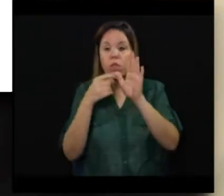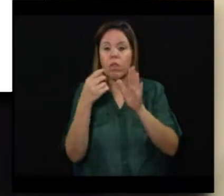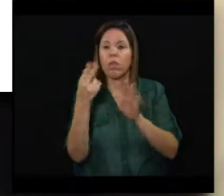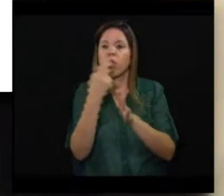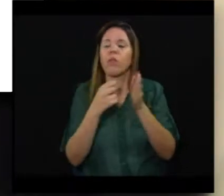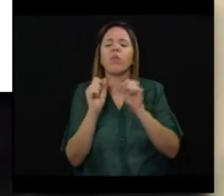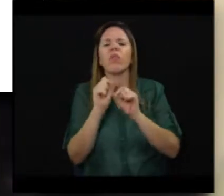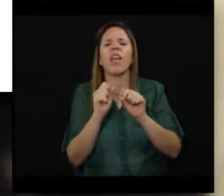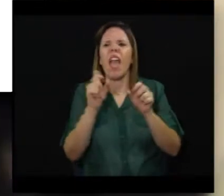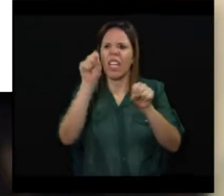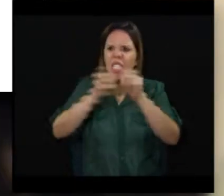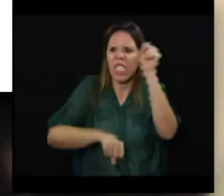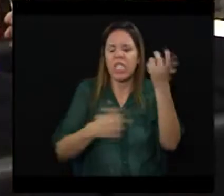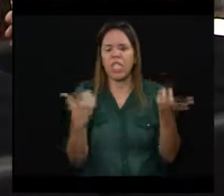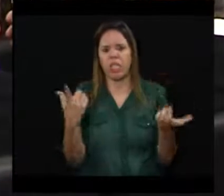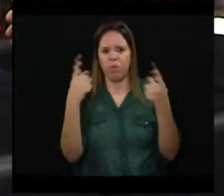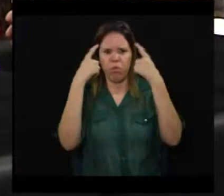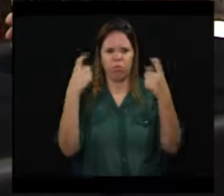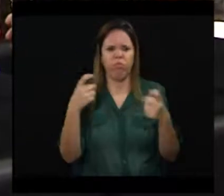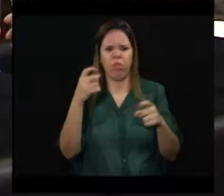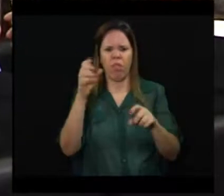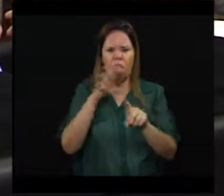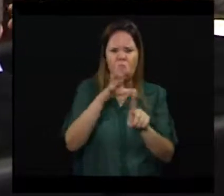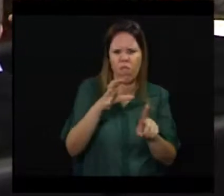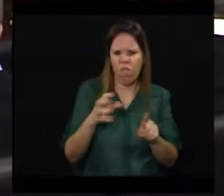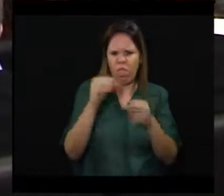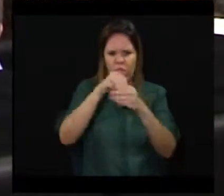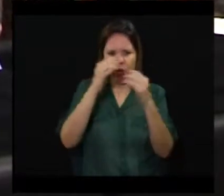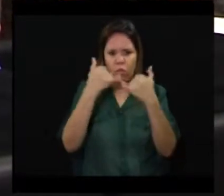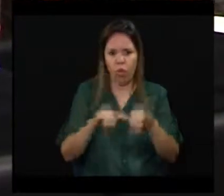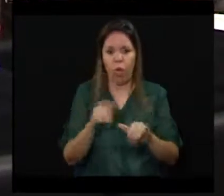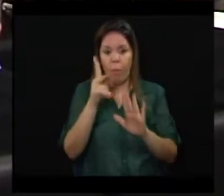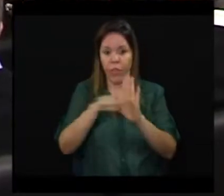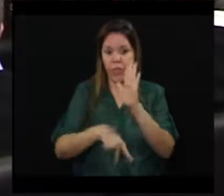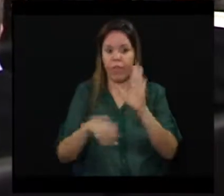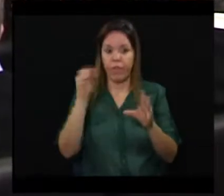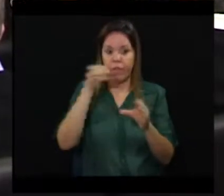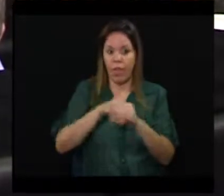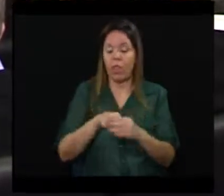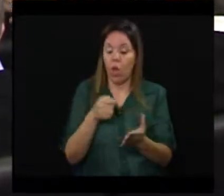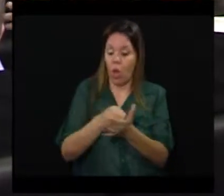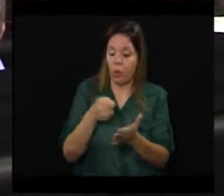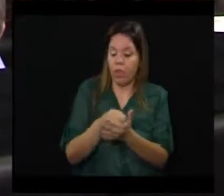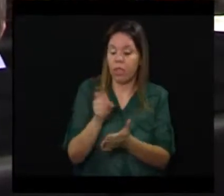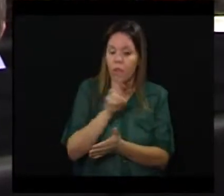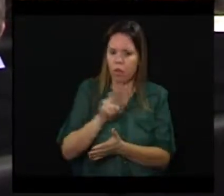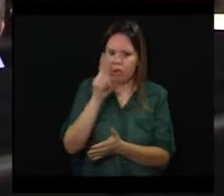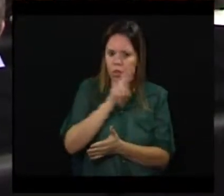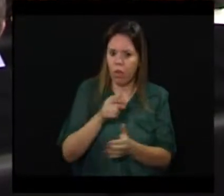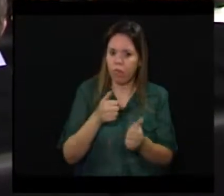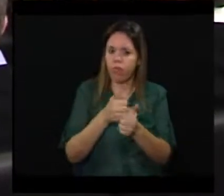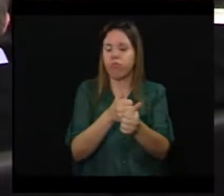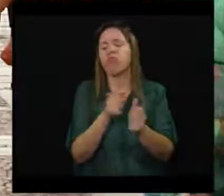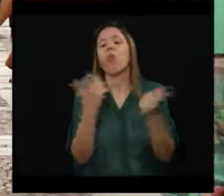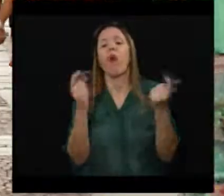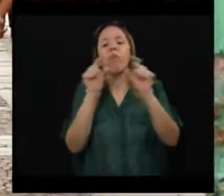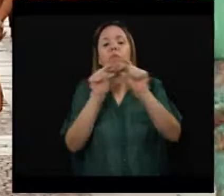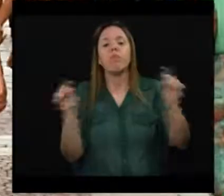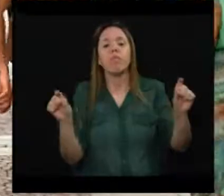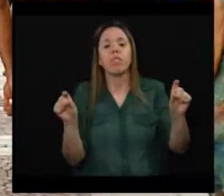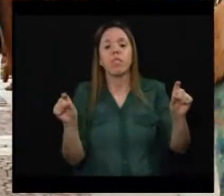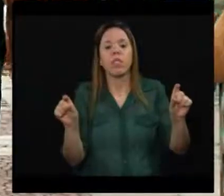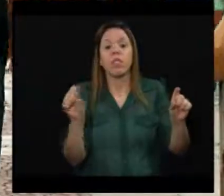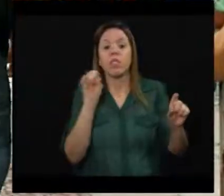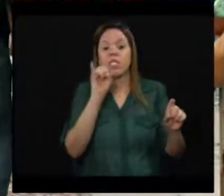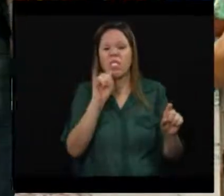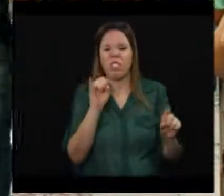de importunação sexual. O projeto obriga a divulgação, dentro dos ônibus de Campinas, a seguinte mensagem: